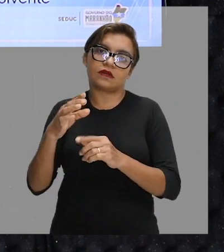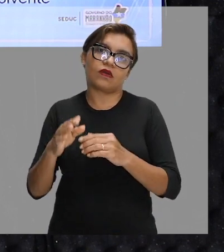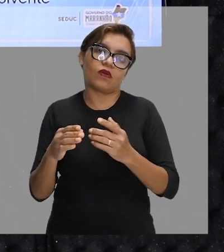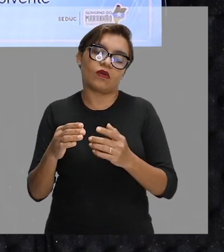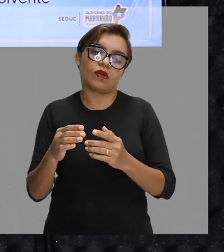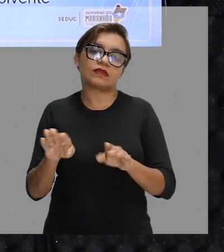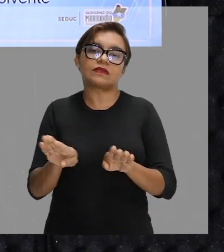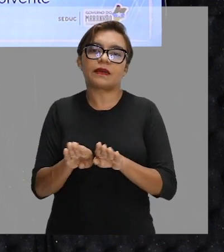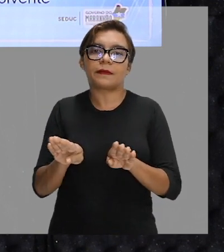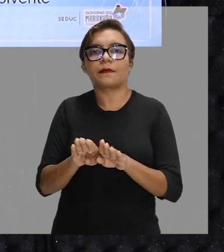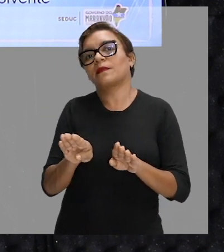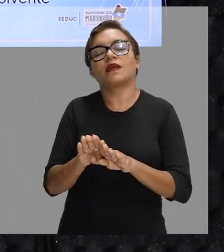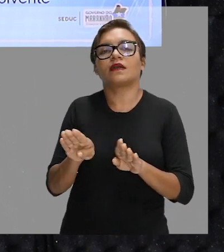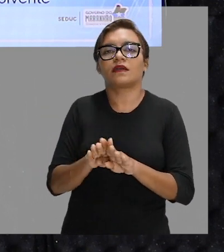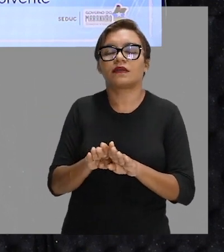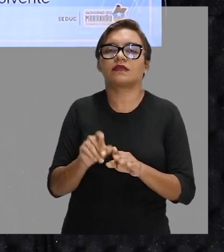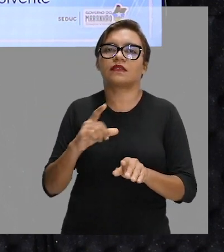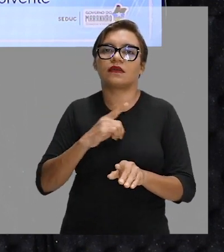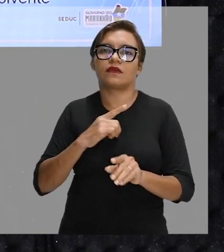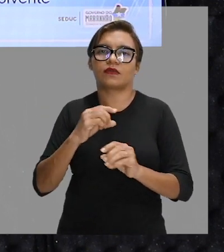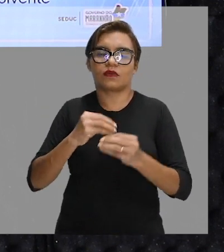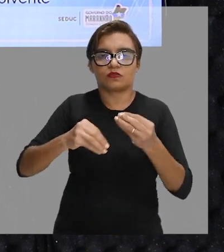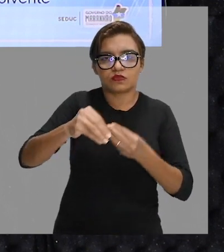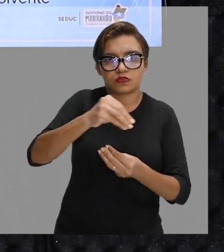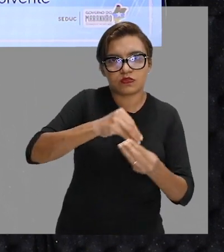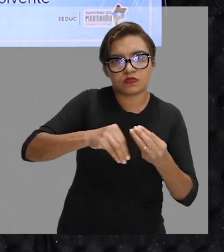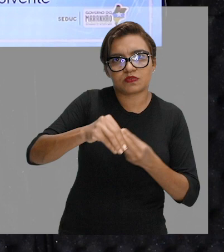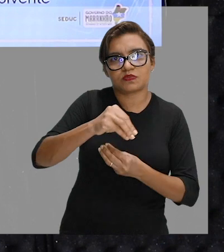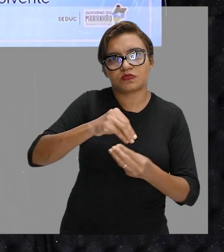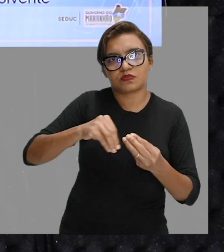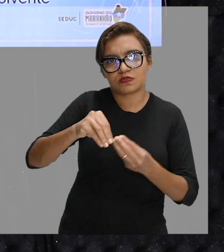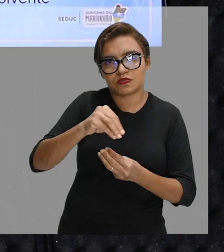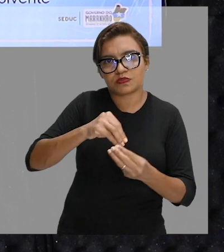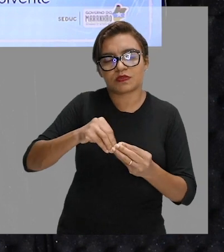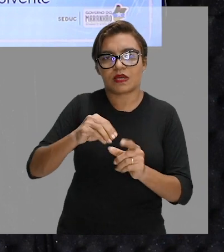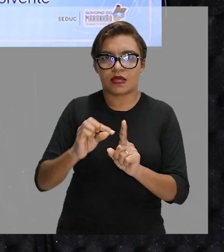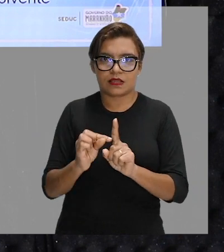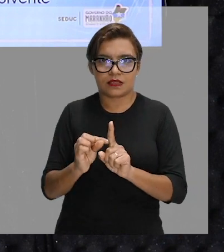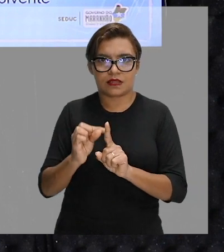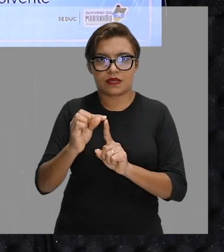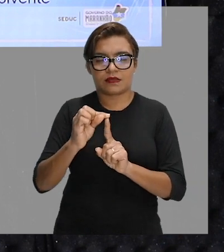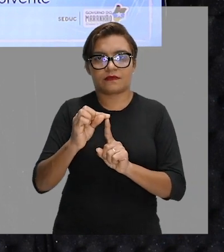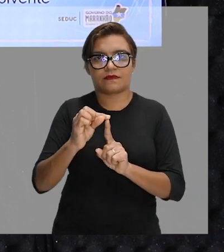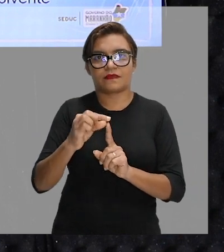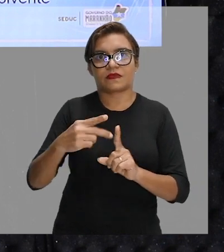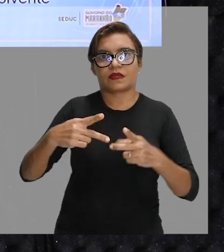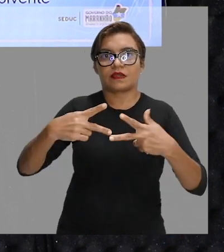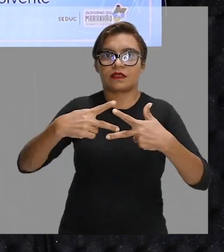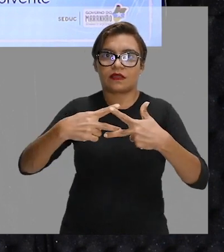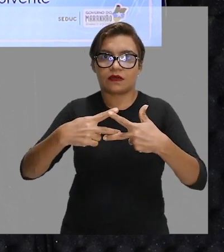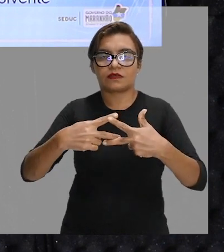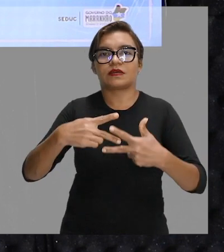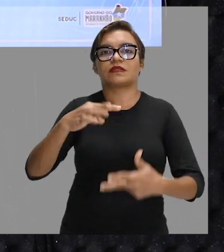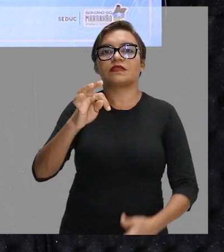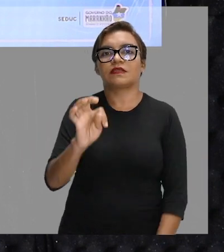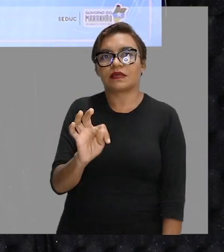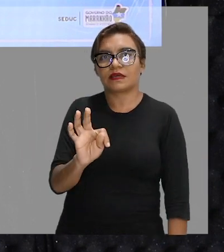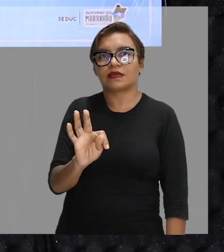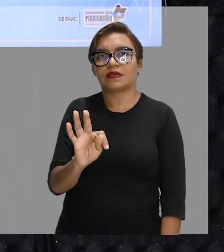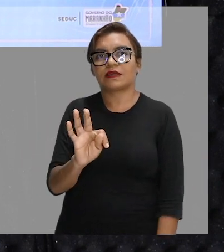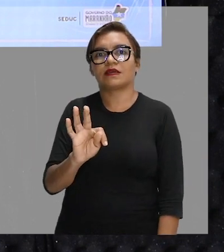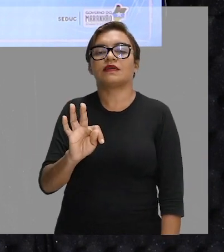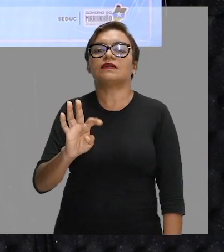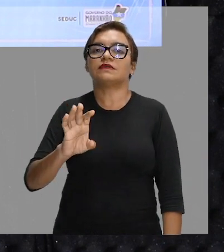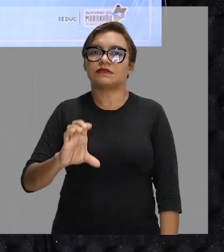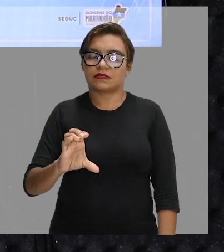de congelamento do solvente, né, na solução, ou seja, maior ΔTC. Vamos ver isso na